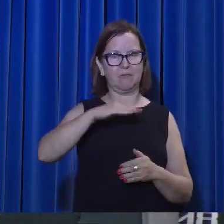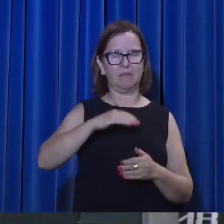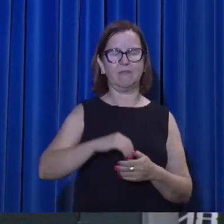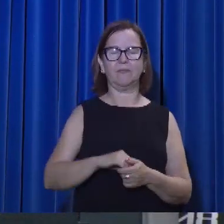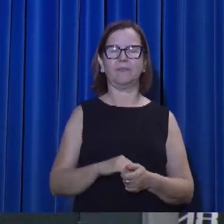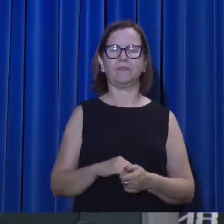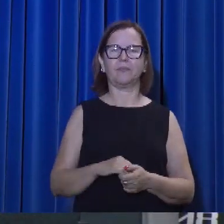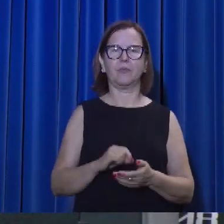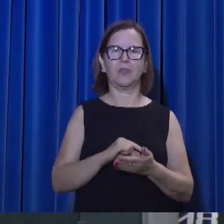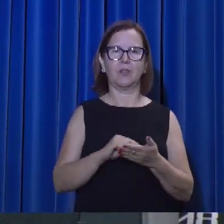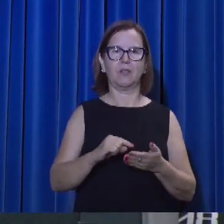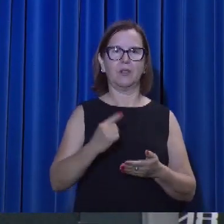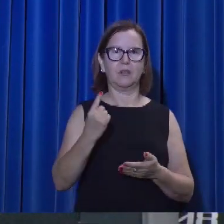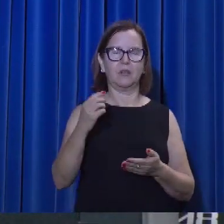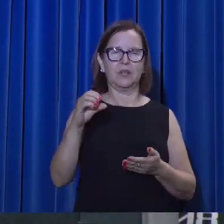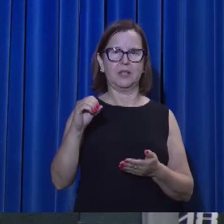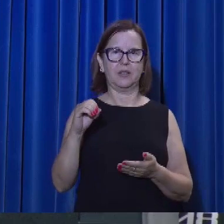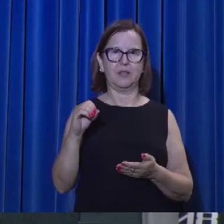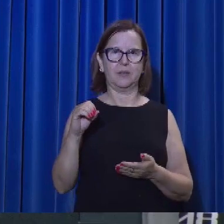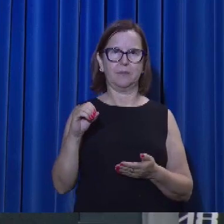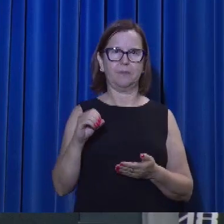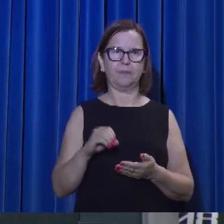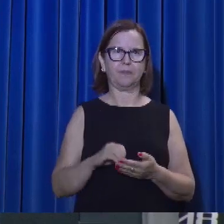Olha o verso 10, meus irmãos.